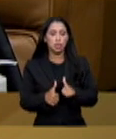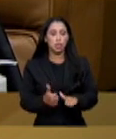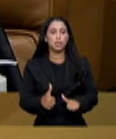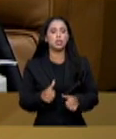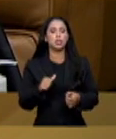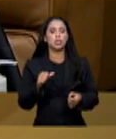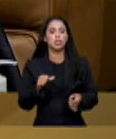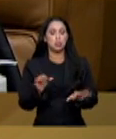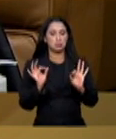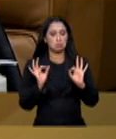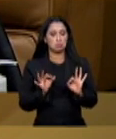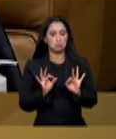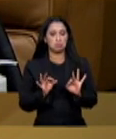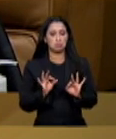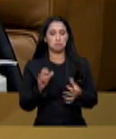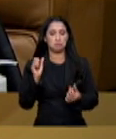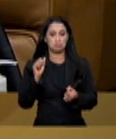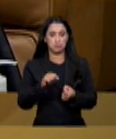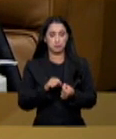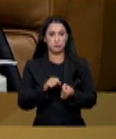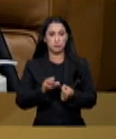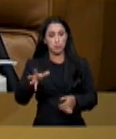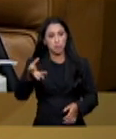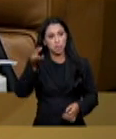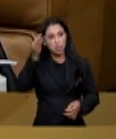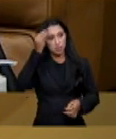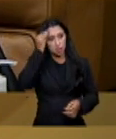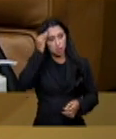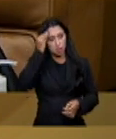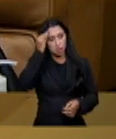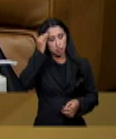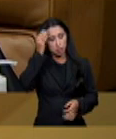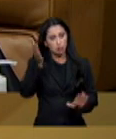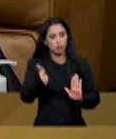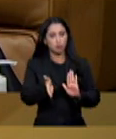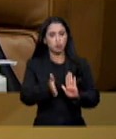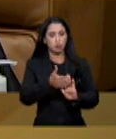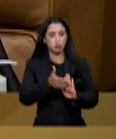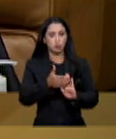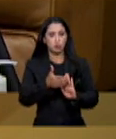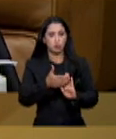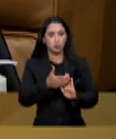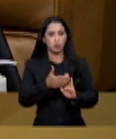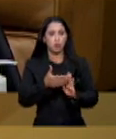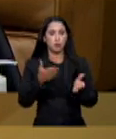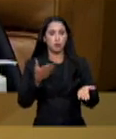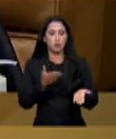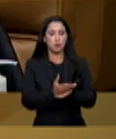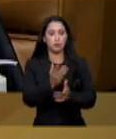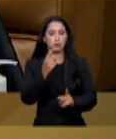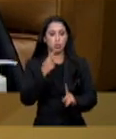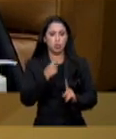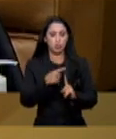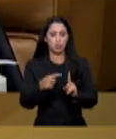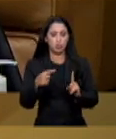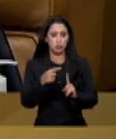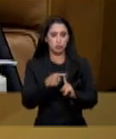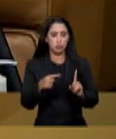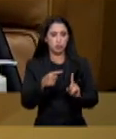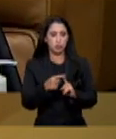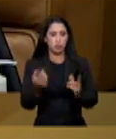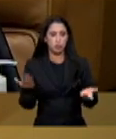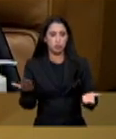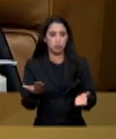que levou a efeito, entendeu por propor a procedência parcial da ação para